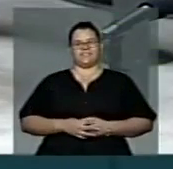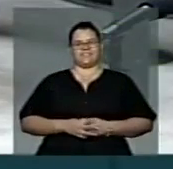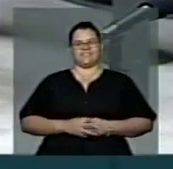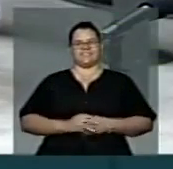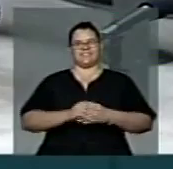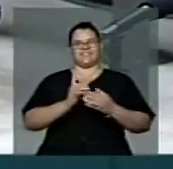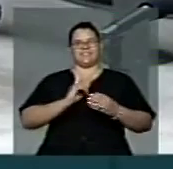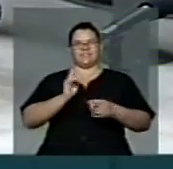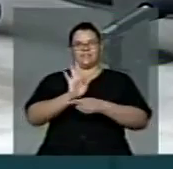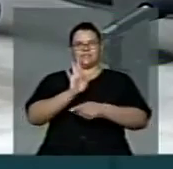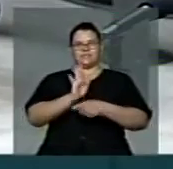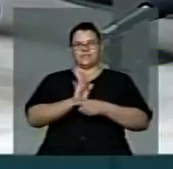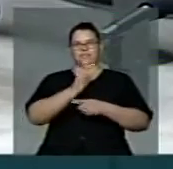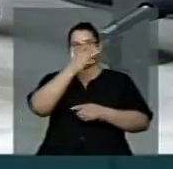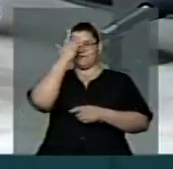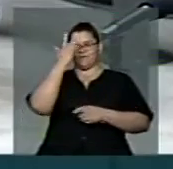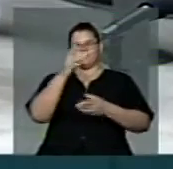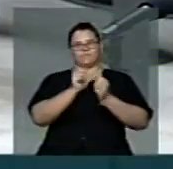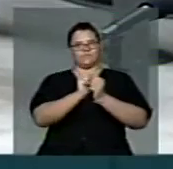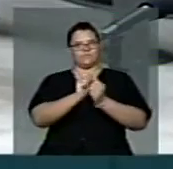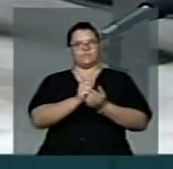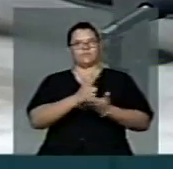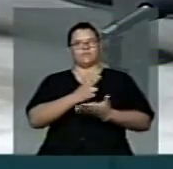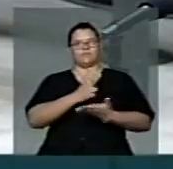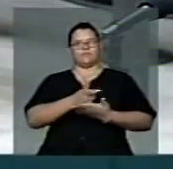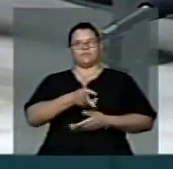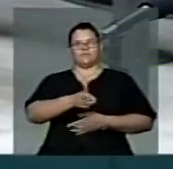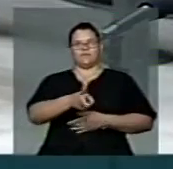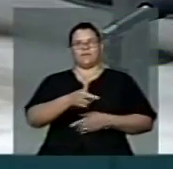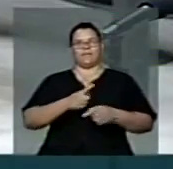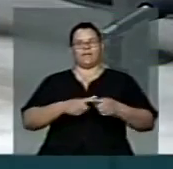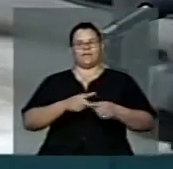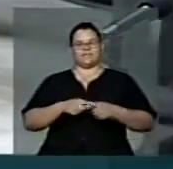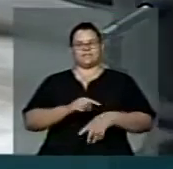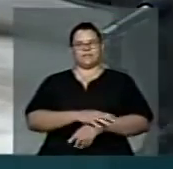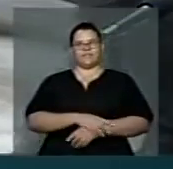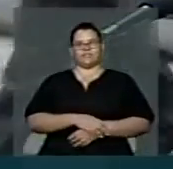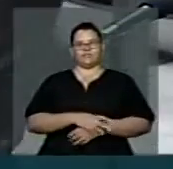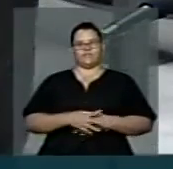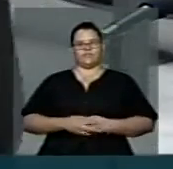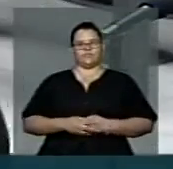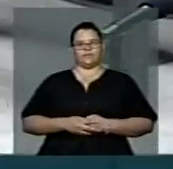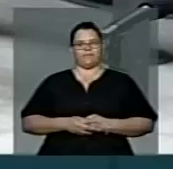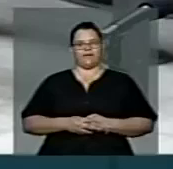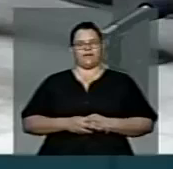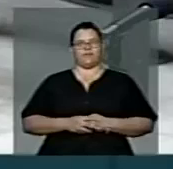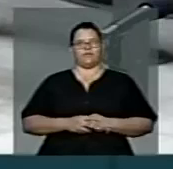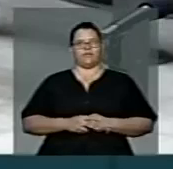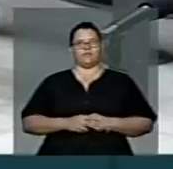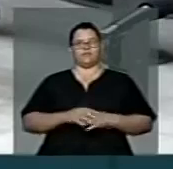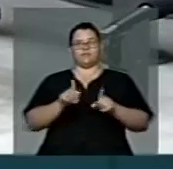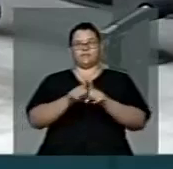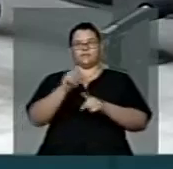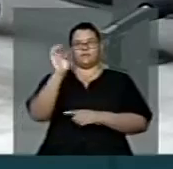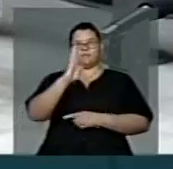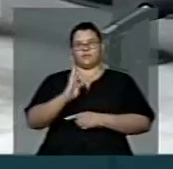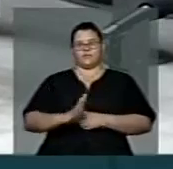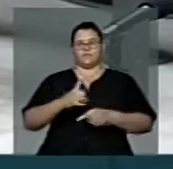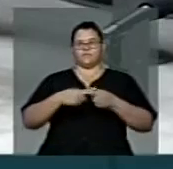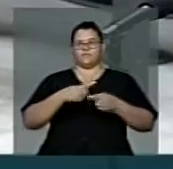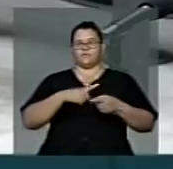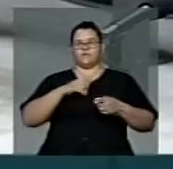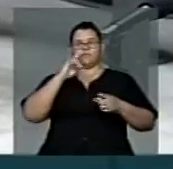dedicada à causa pública e ajudando muito a sociedade do Mato Grosso do Sul e do Brasil, né, a